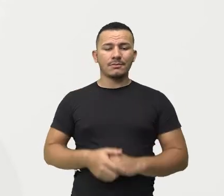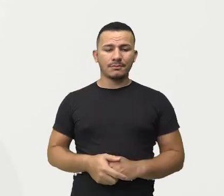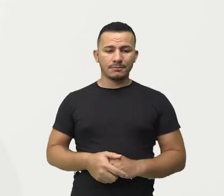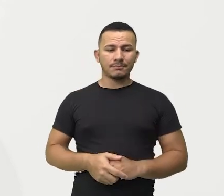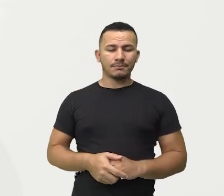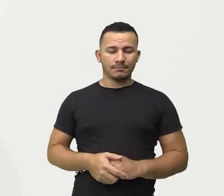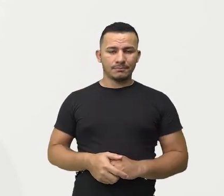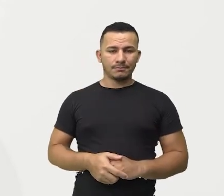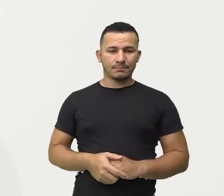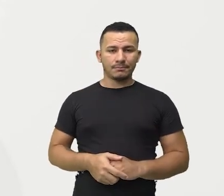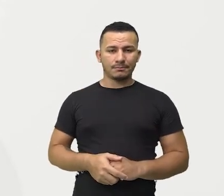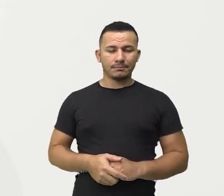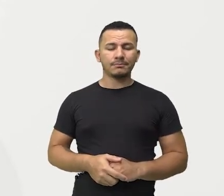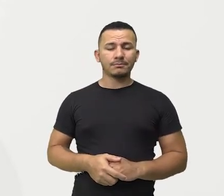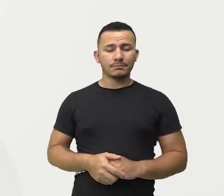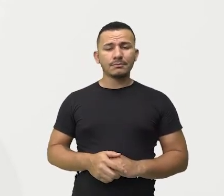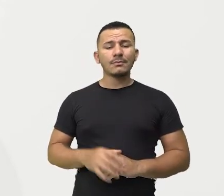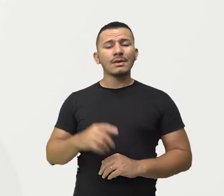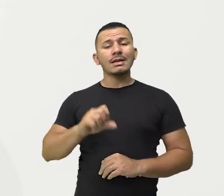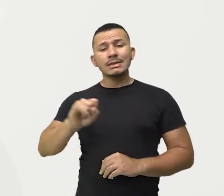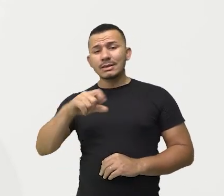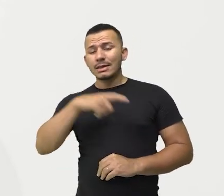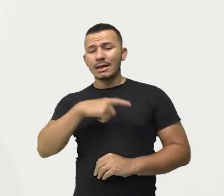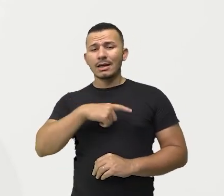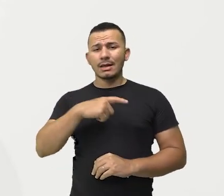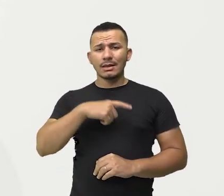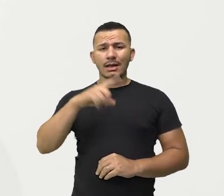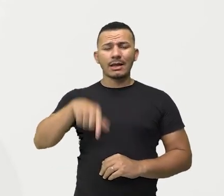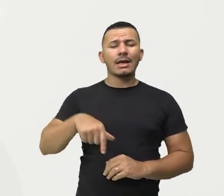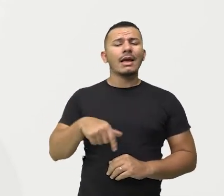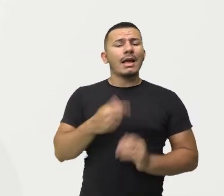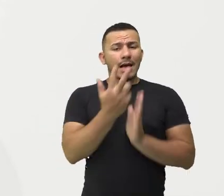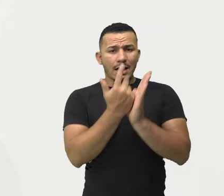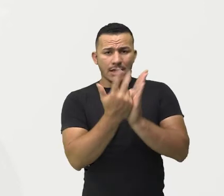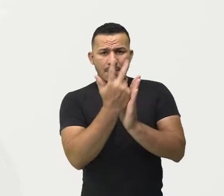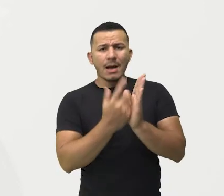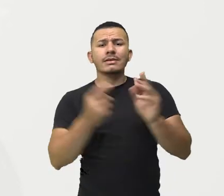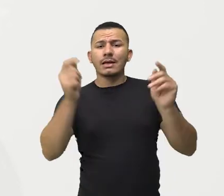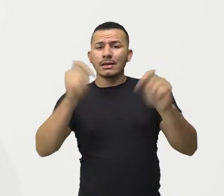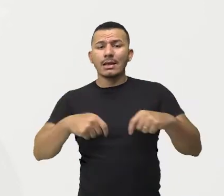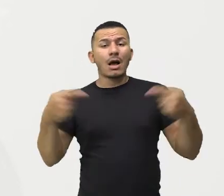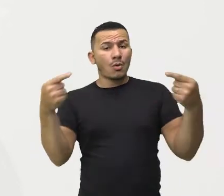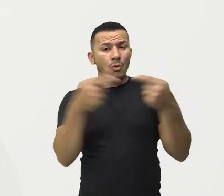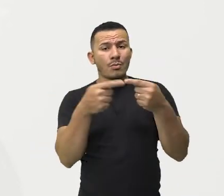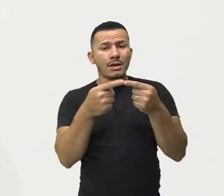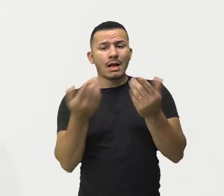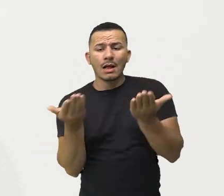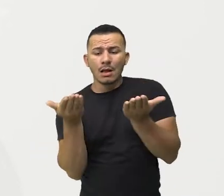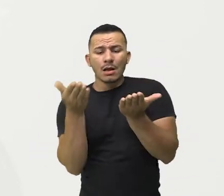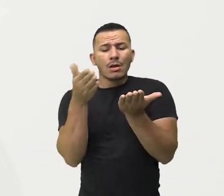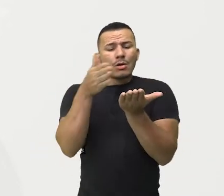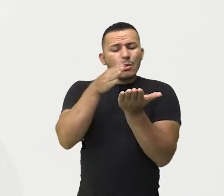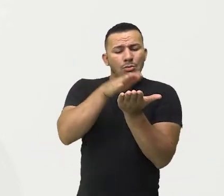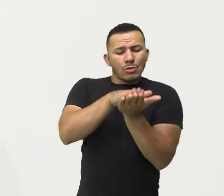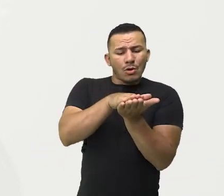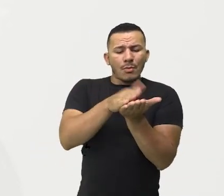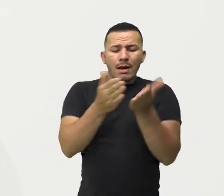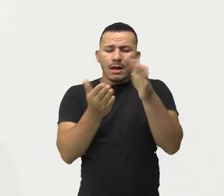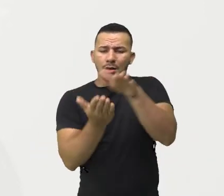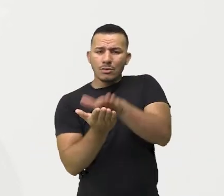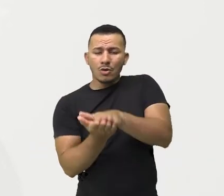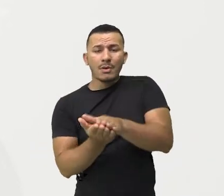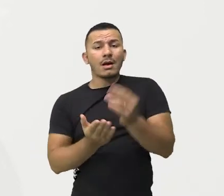Um eixo é de simetria quando permite que sobre si seja dobrada a figura geométrica em